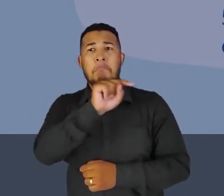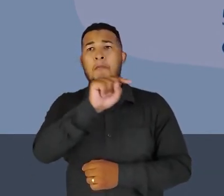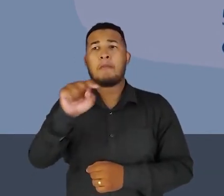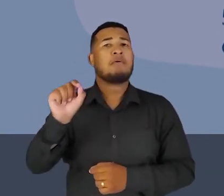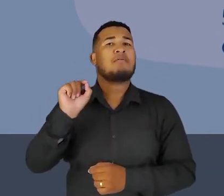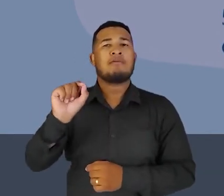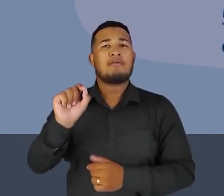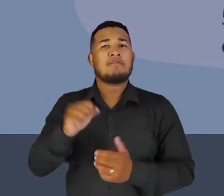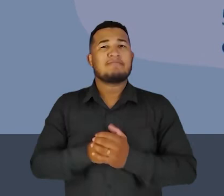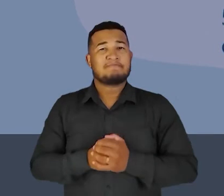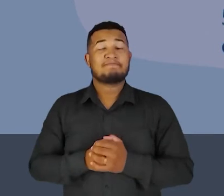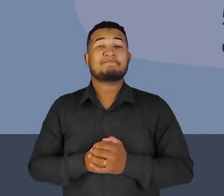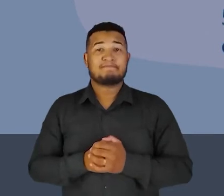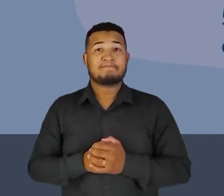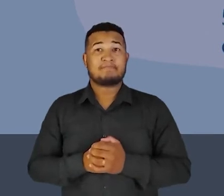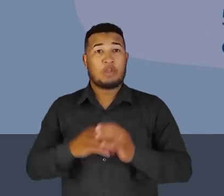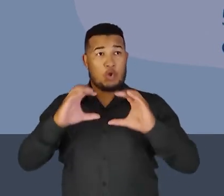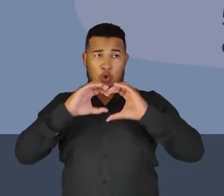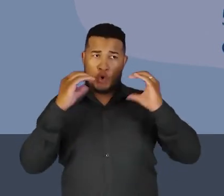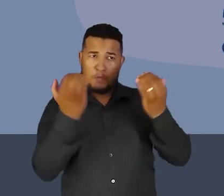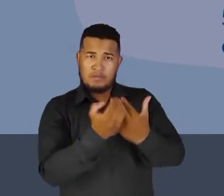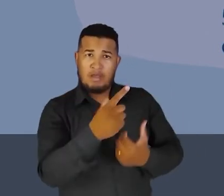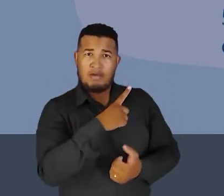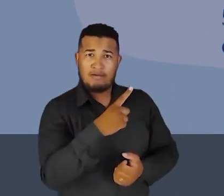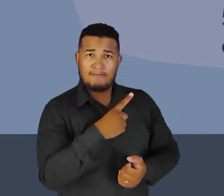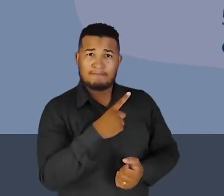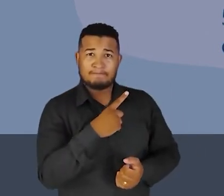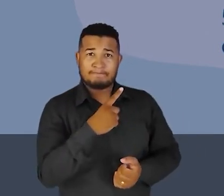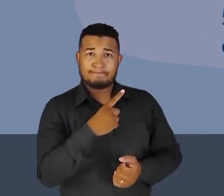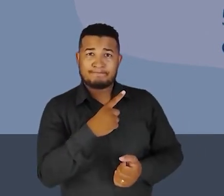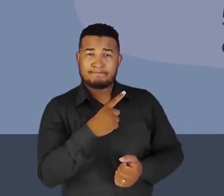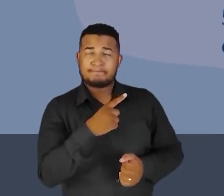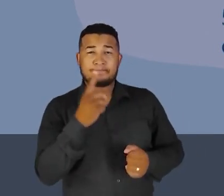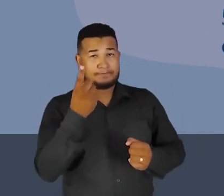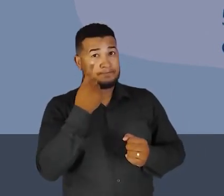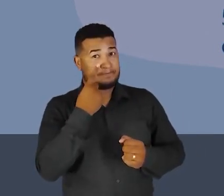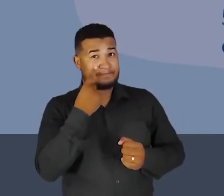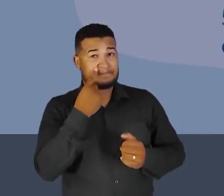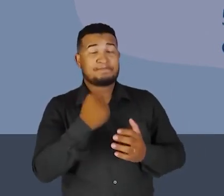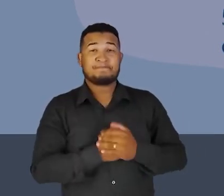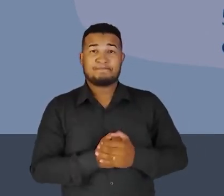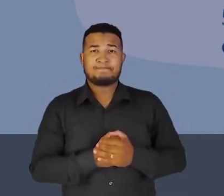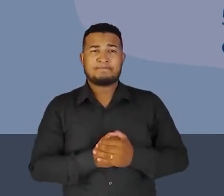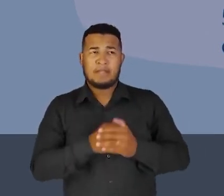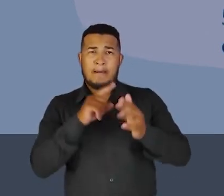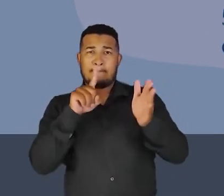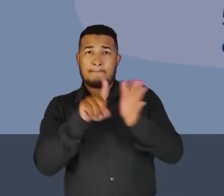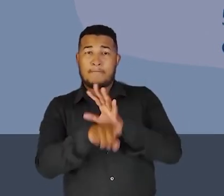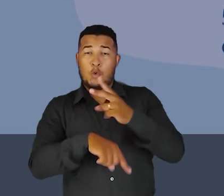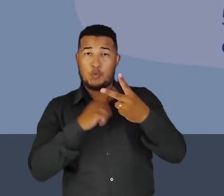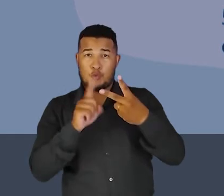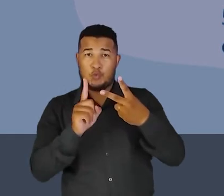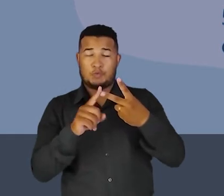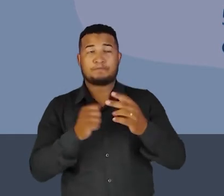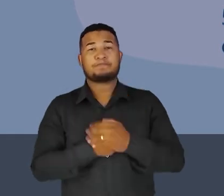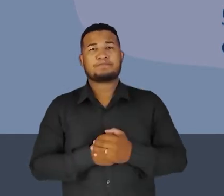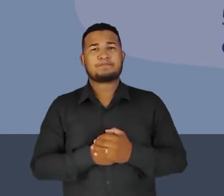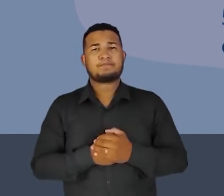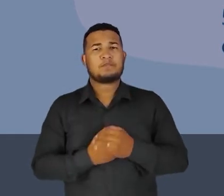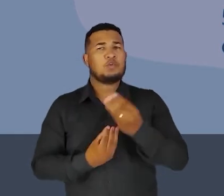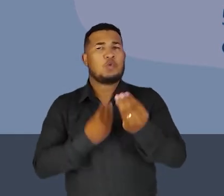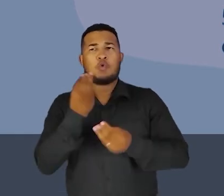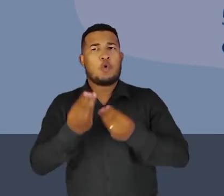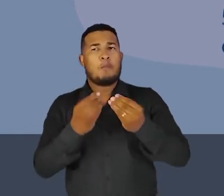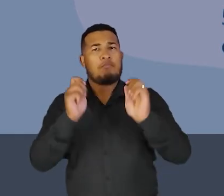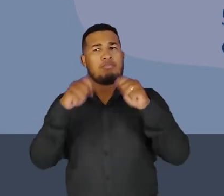eles? Na sua comunidade? Observe. Pergunta número 2. Como